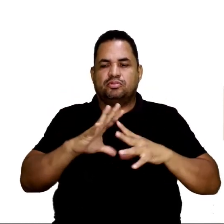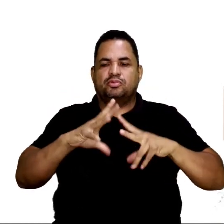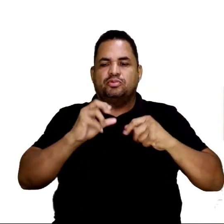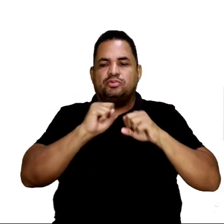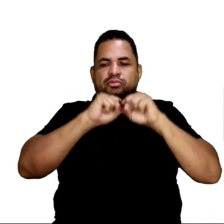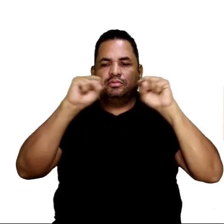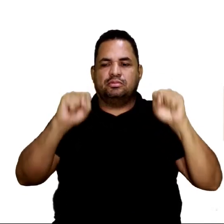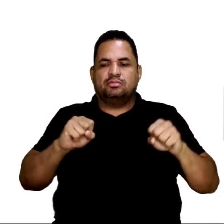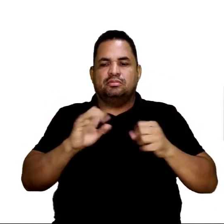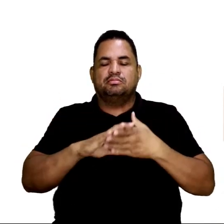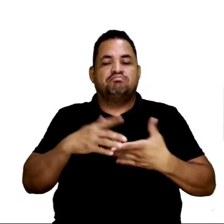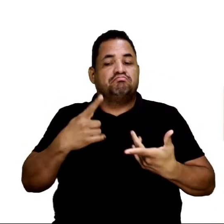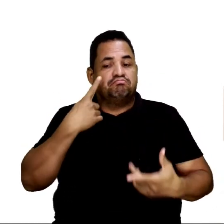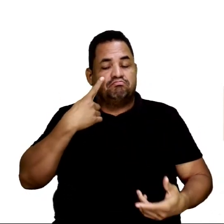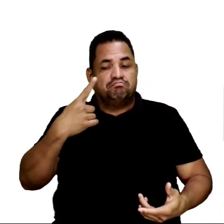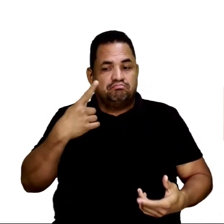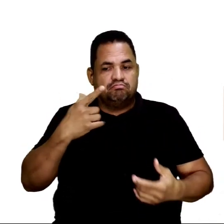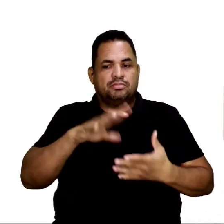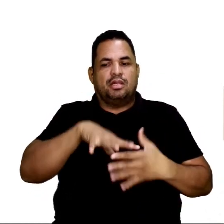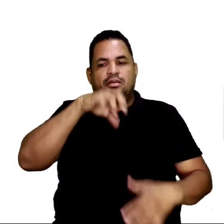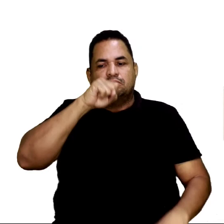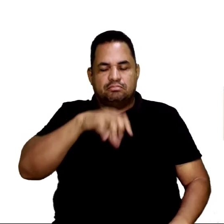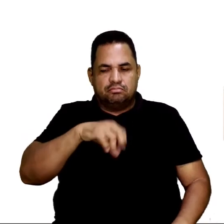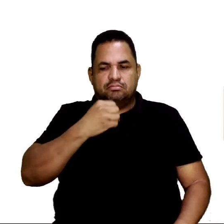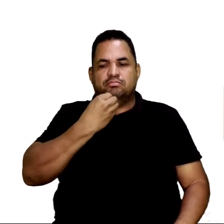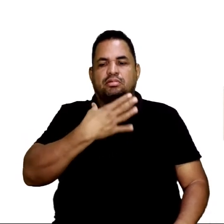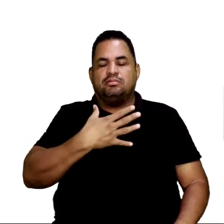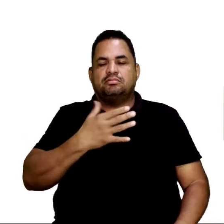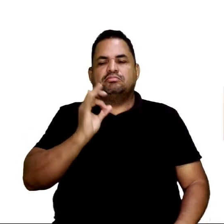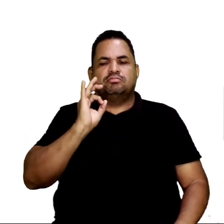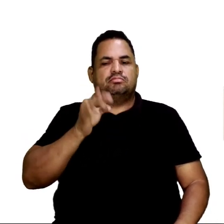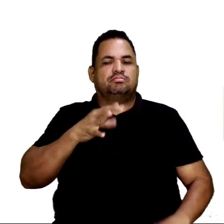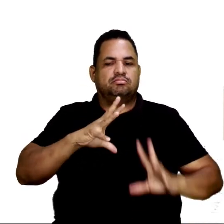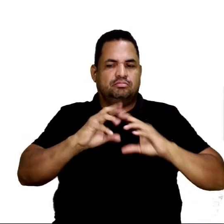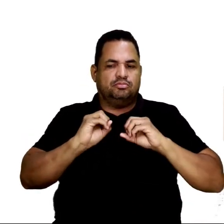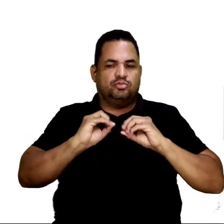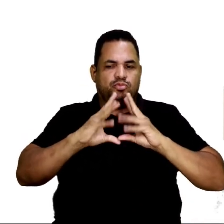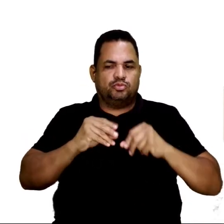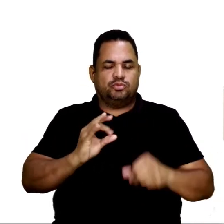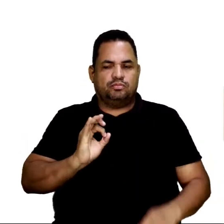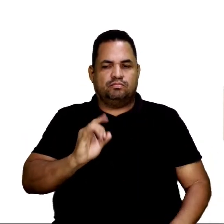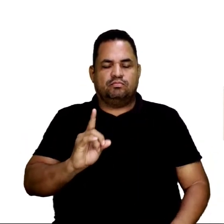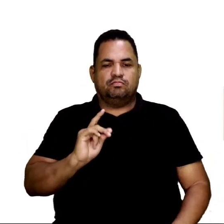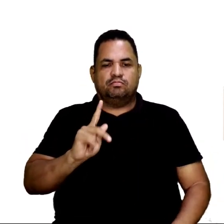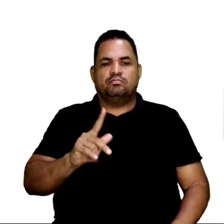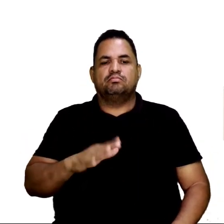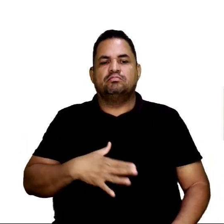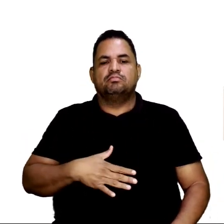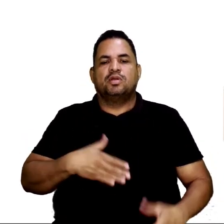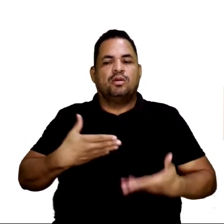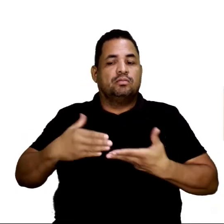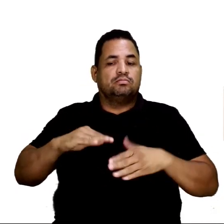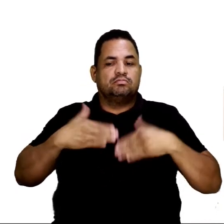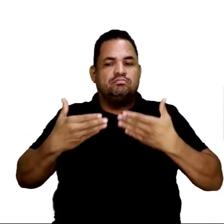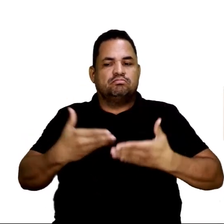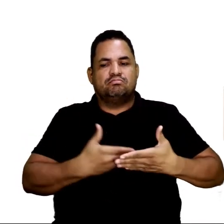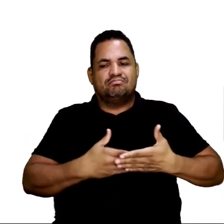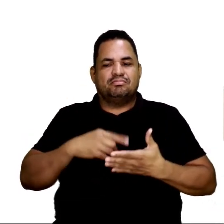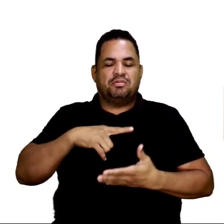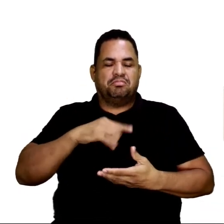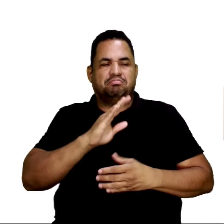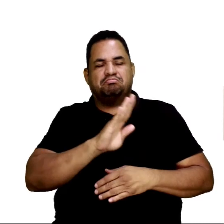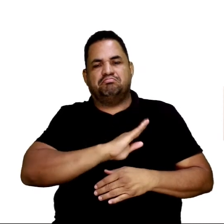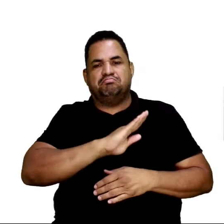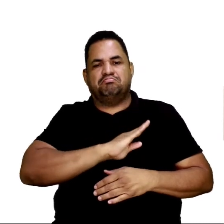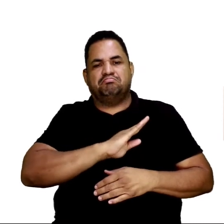médico vai saber se ele está realmente respirando bem, se está tudo certo, está tudo ok, tá? Quando a criança tem algum problema cardiovascular, ela